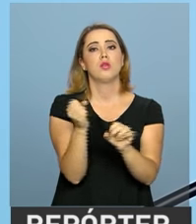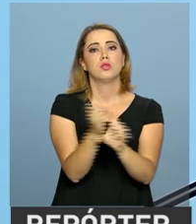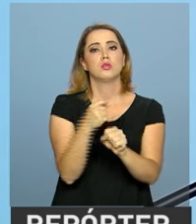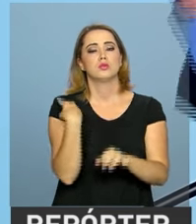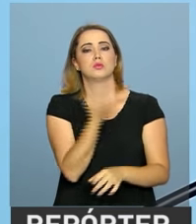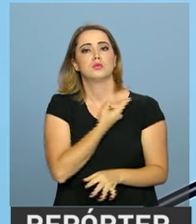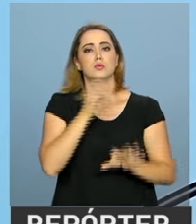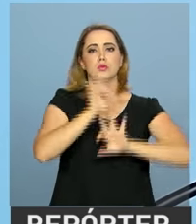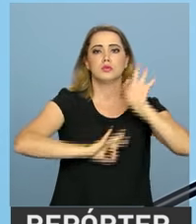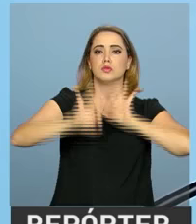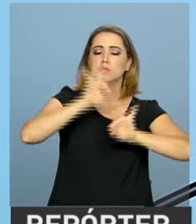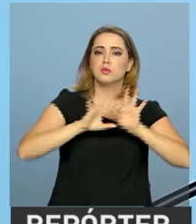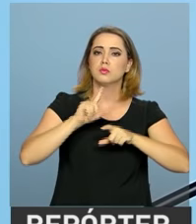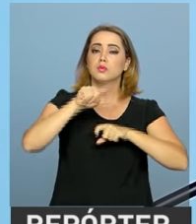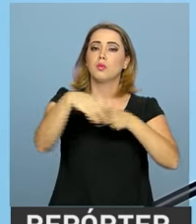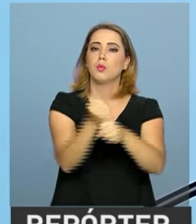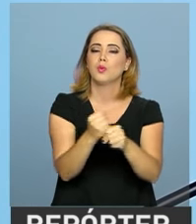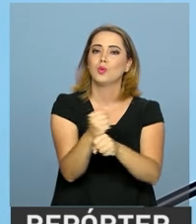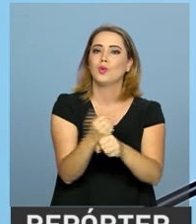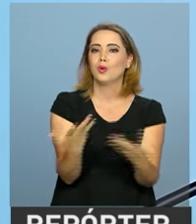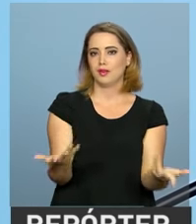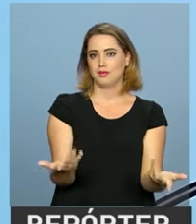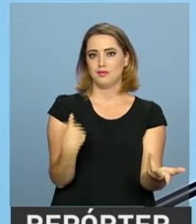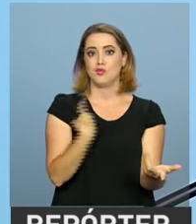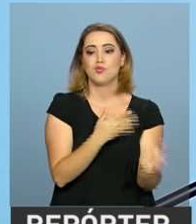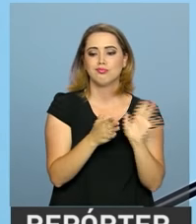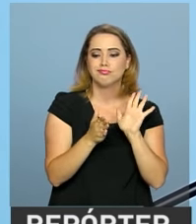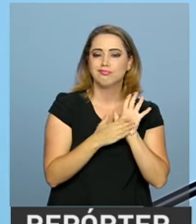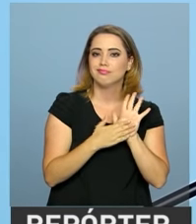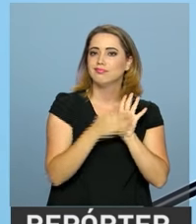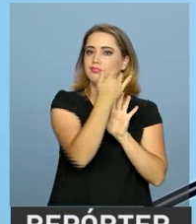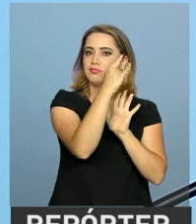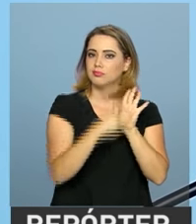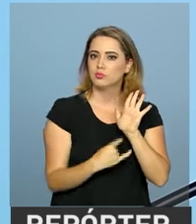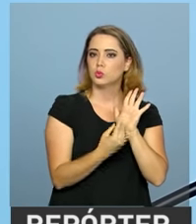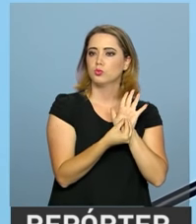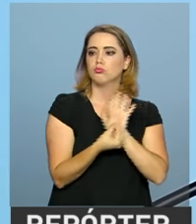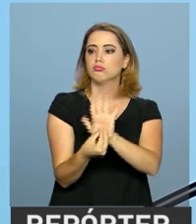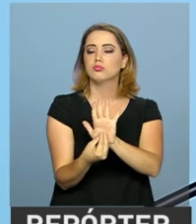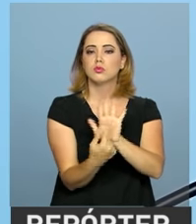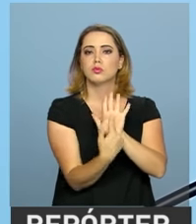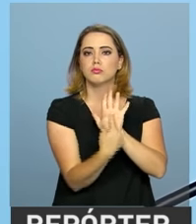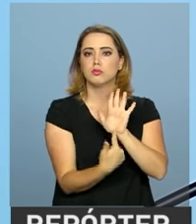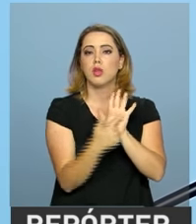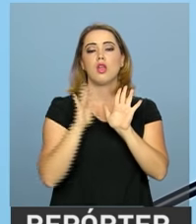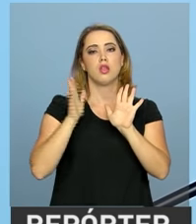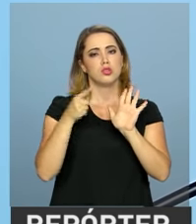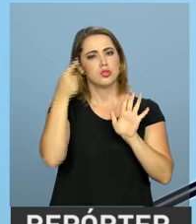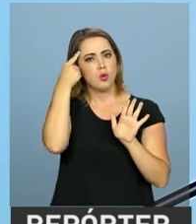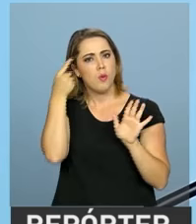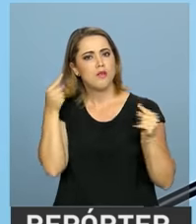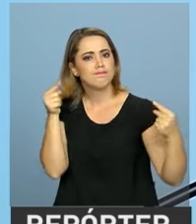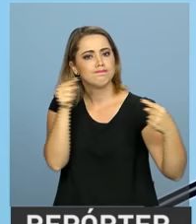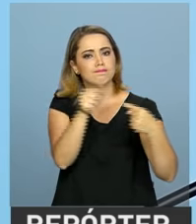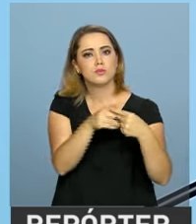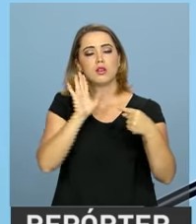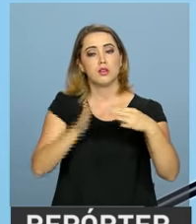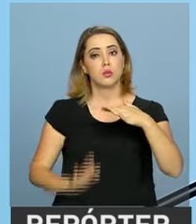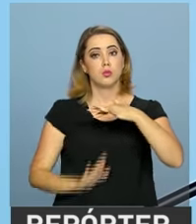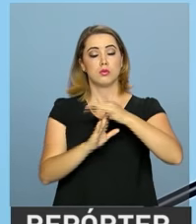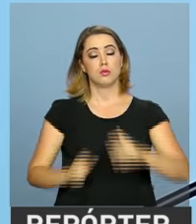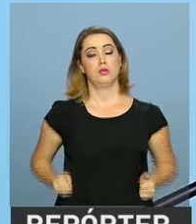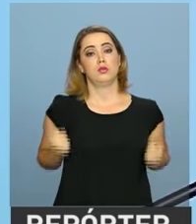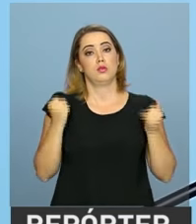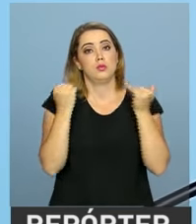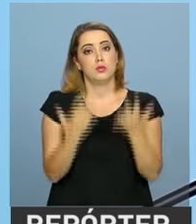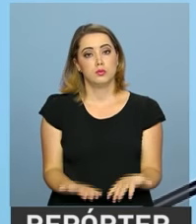nós preparamos para o ano que vem. No orçamento que nós preparamos para o ano que vem, já baseado na ideia da aplicação do teto